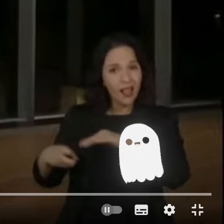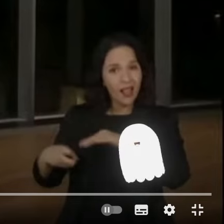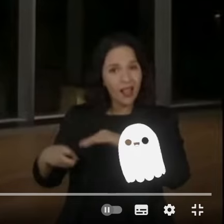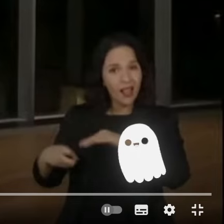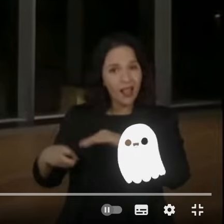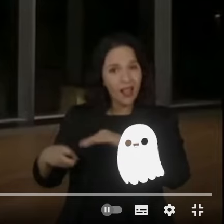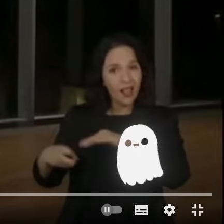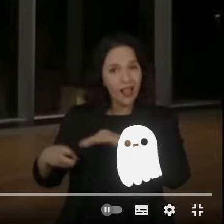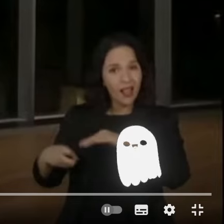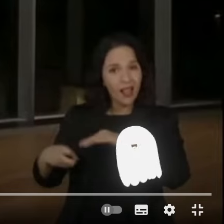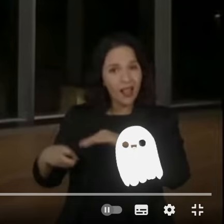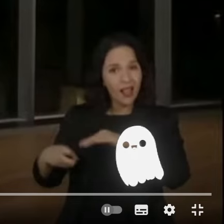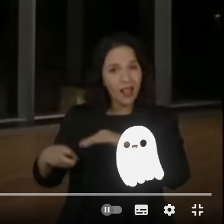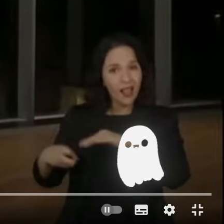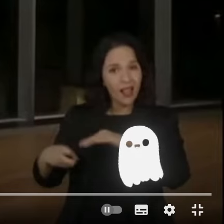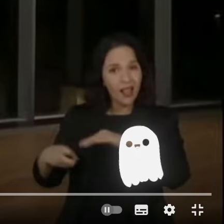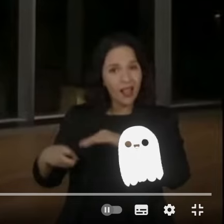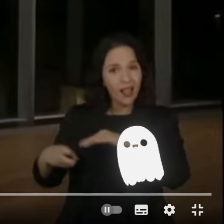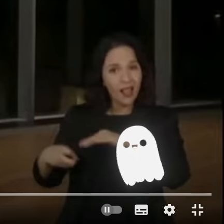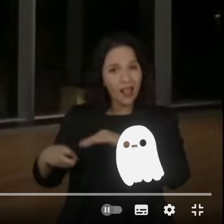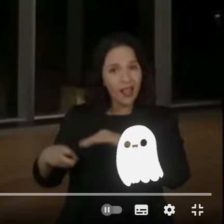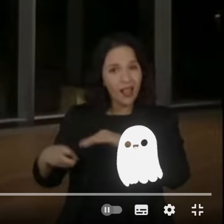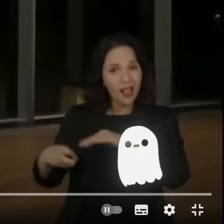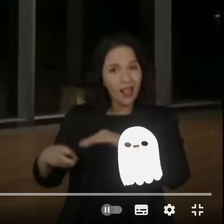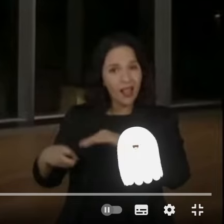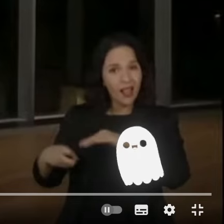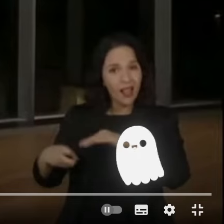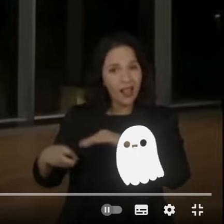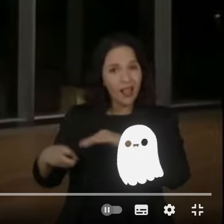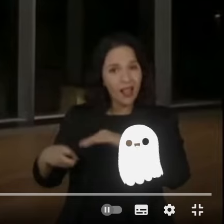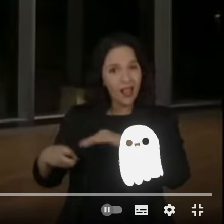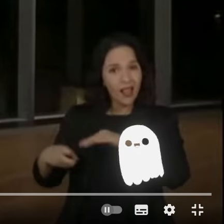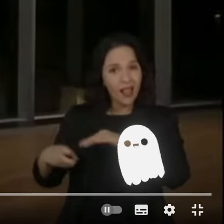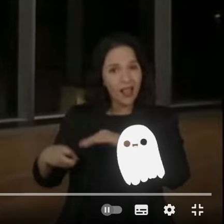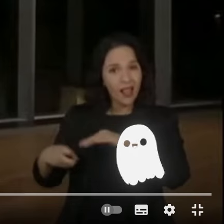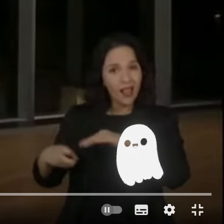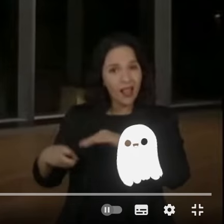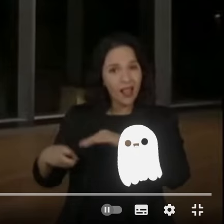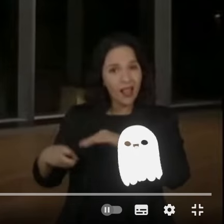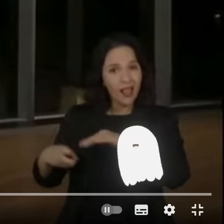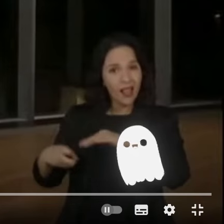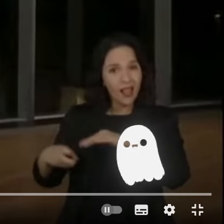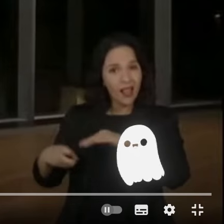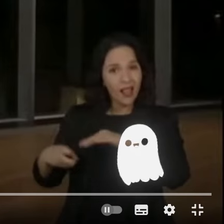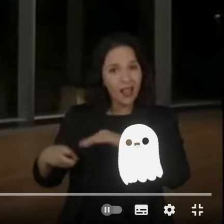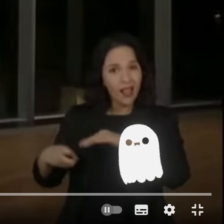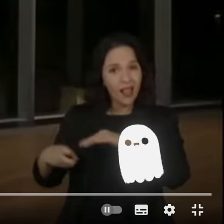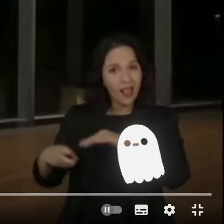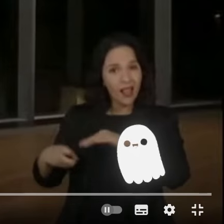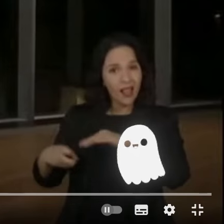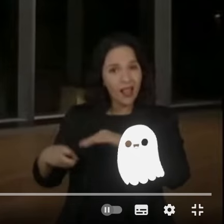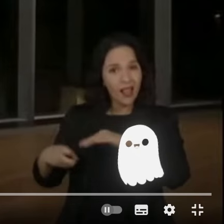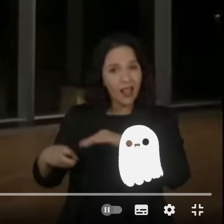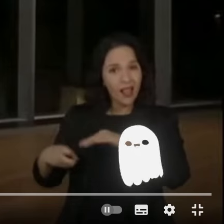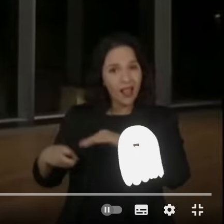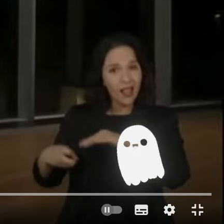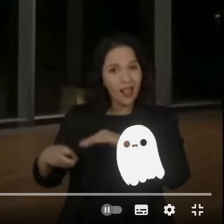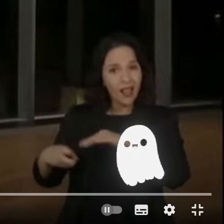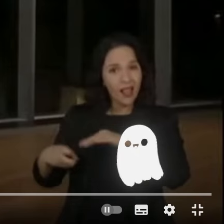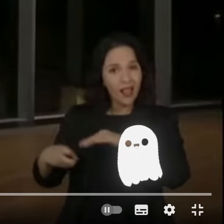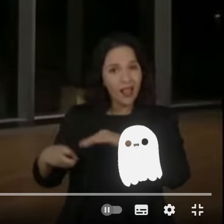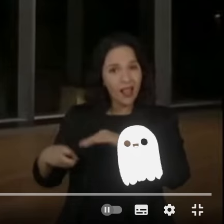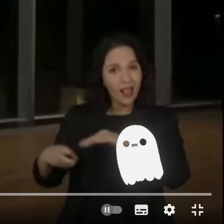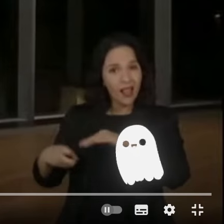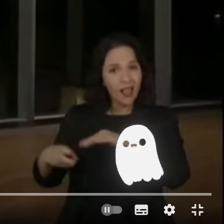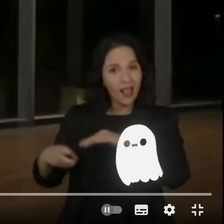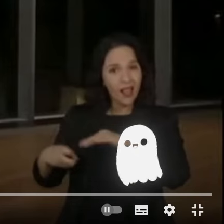etc. E aí eu respondi. Tipo, ela entendeu. Mas só que ela falou que eu não era... Não é daquele jeito que eu tenho que resolver as coisas, sabe? Não é desse